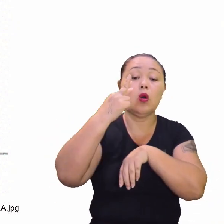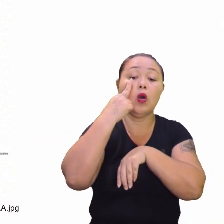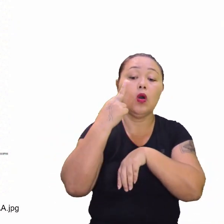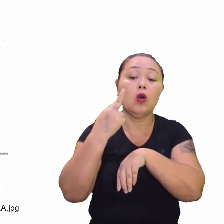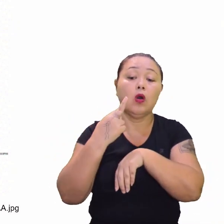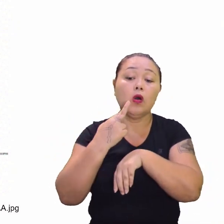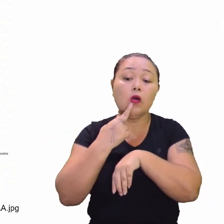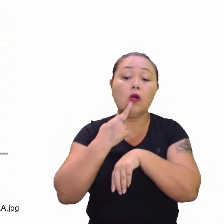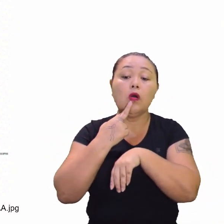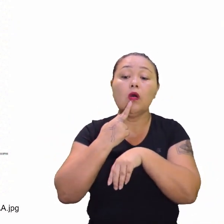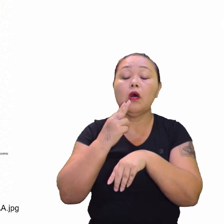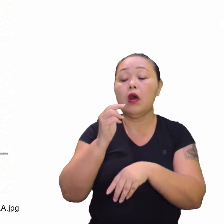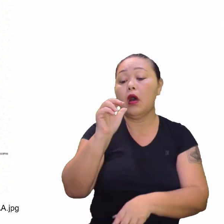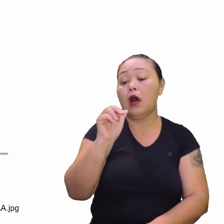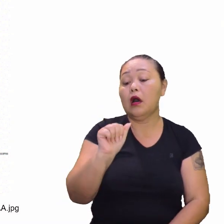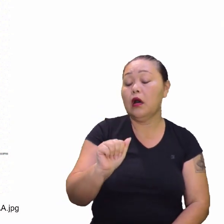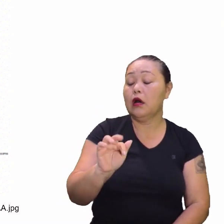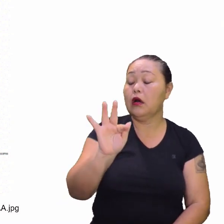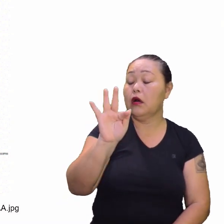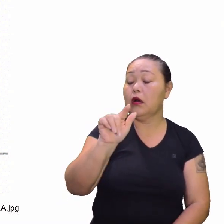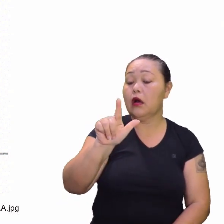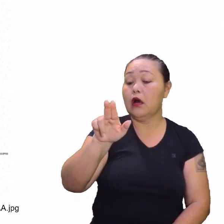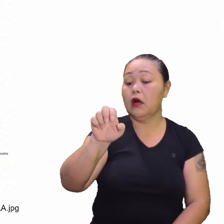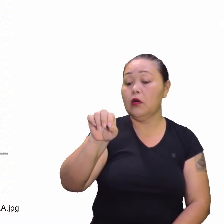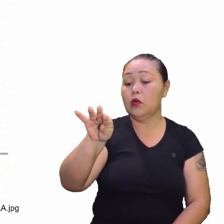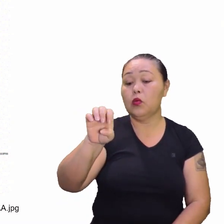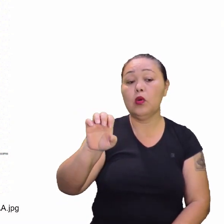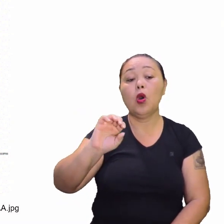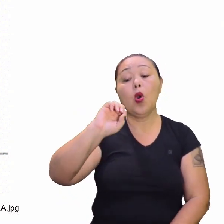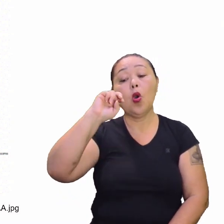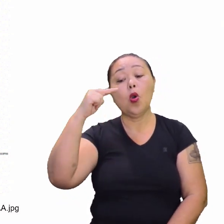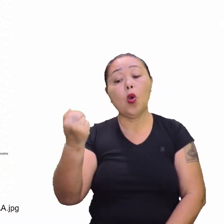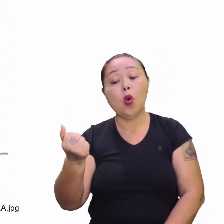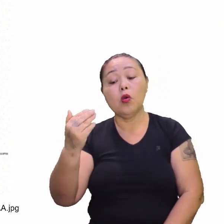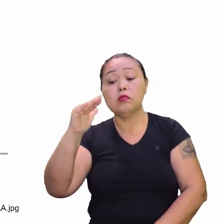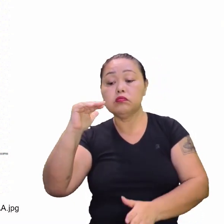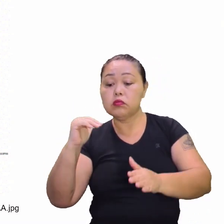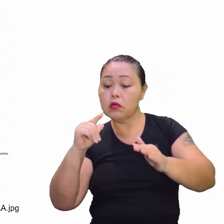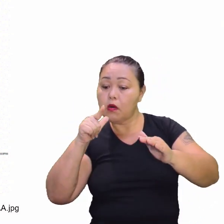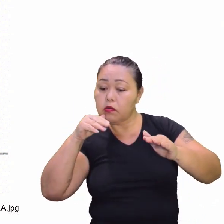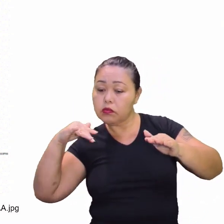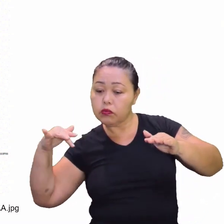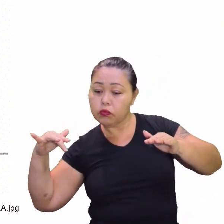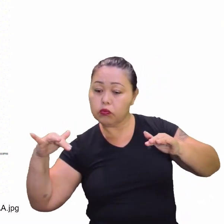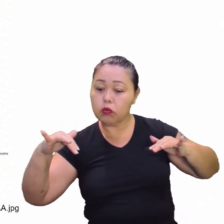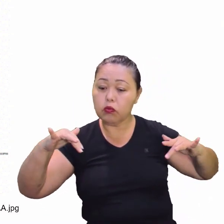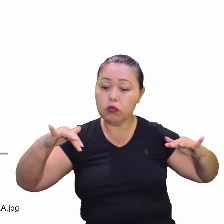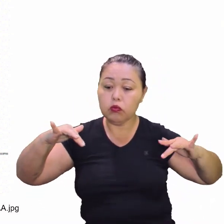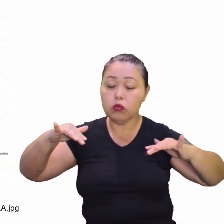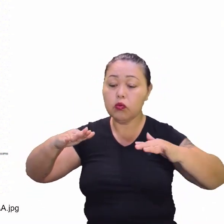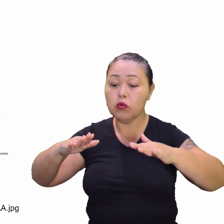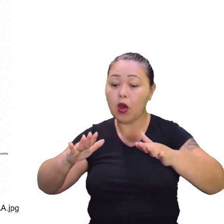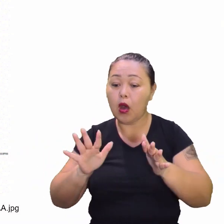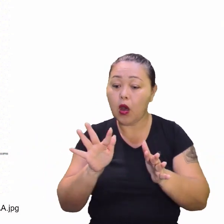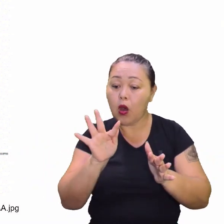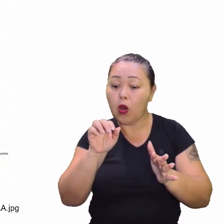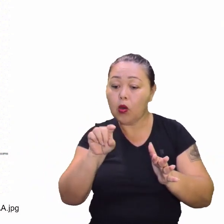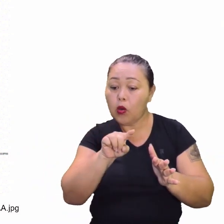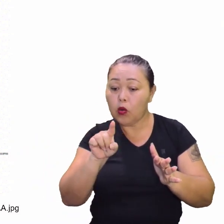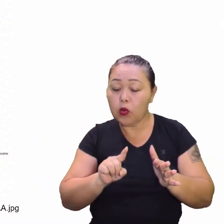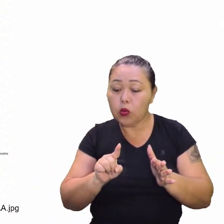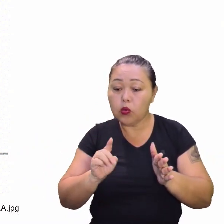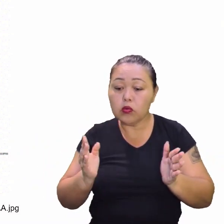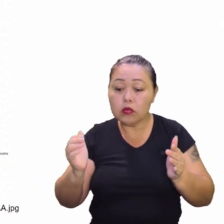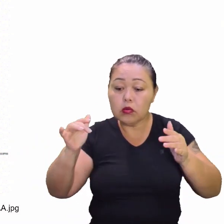ou subafluentes do Rio Madeira, os quais, em grande maioria, possuem a foz